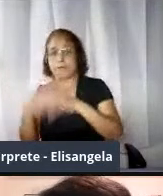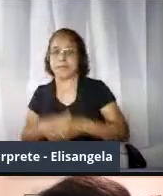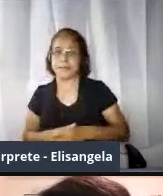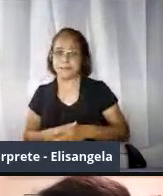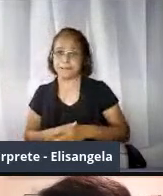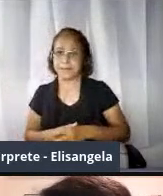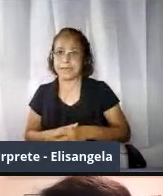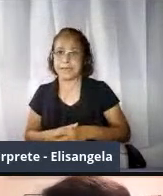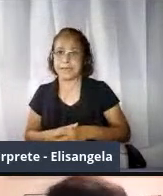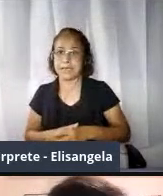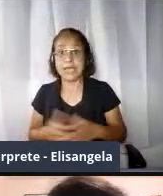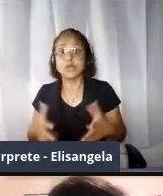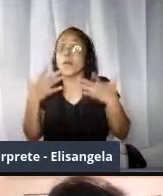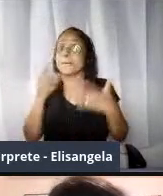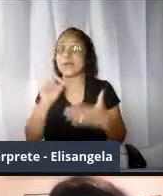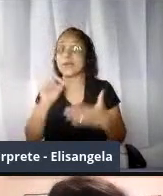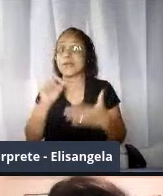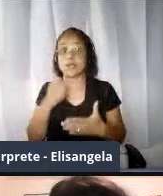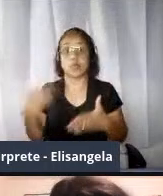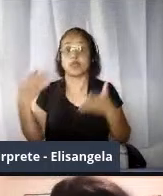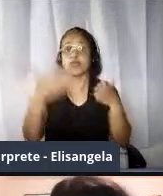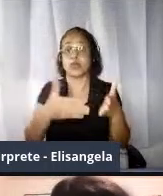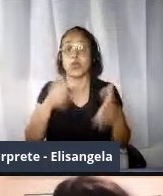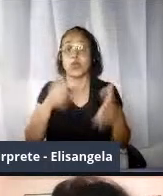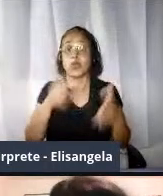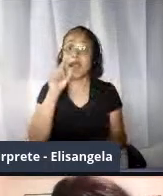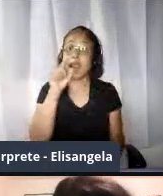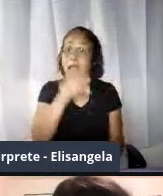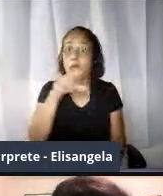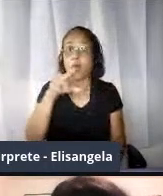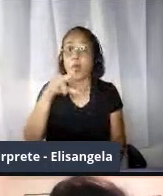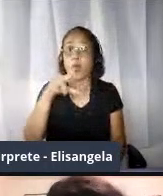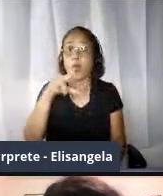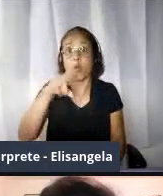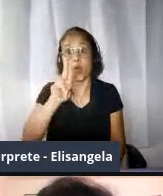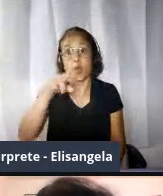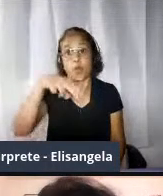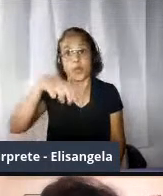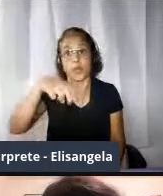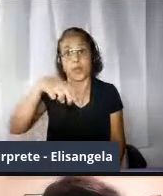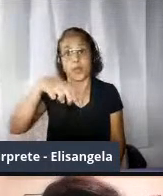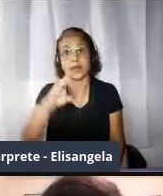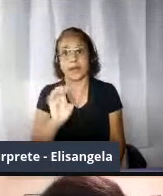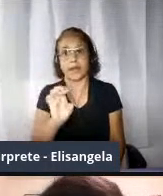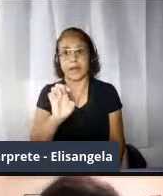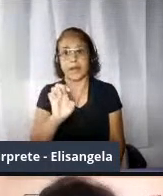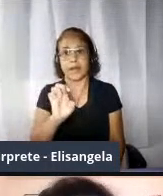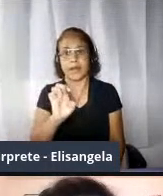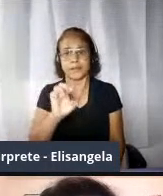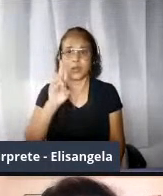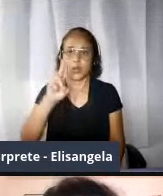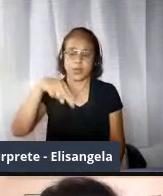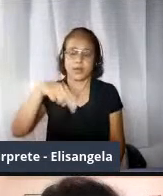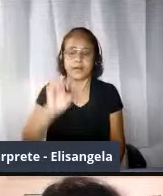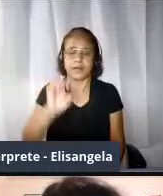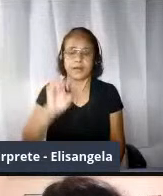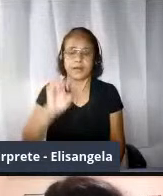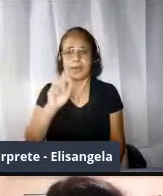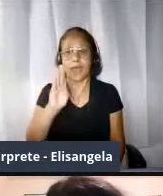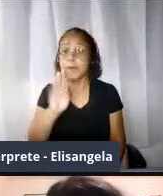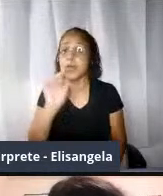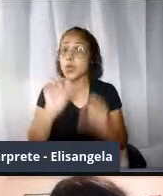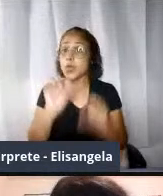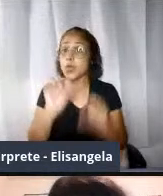da UNEB? Que tinha uma disciplina nova no currículo chamada Educação e Diversidade Racial e não tinha